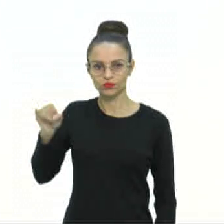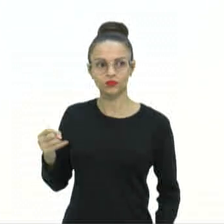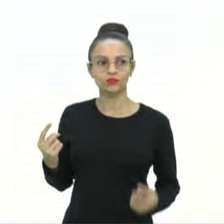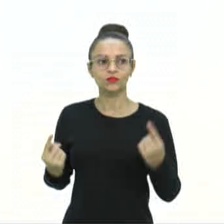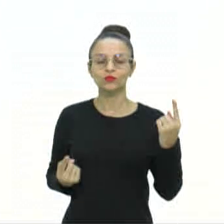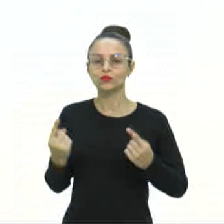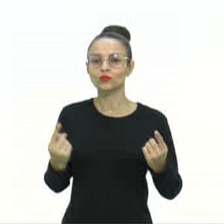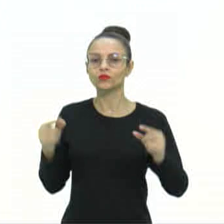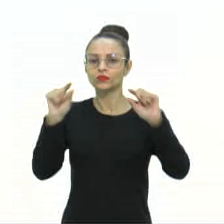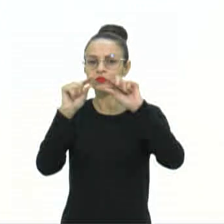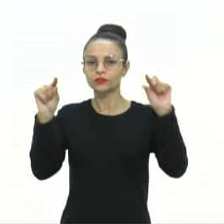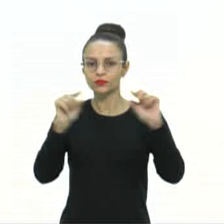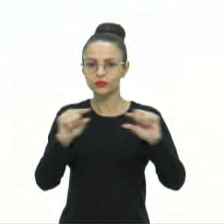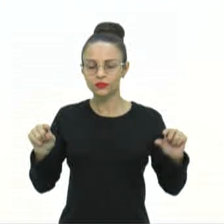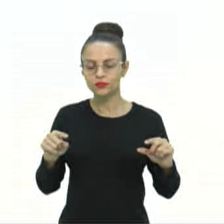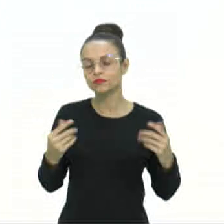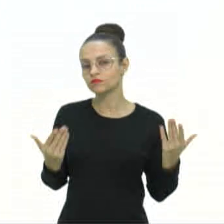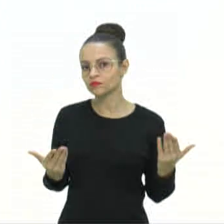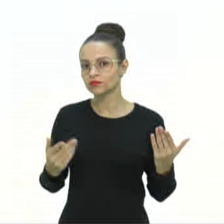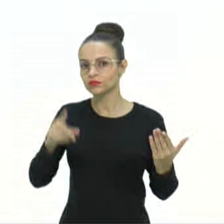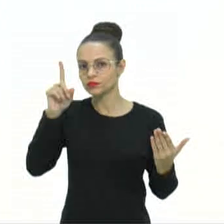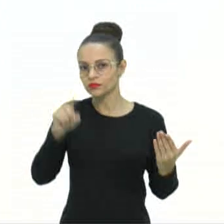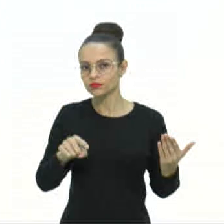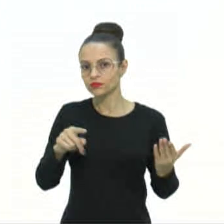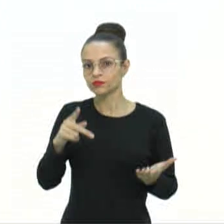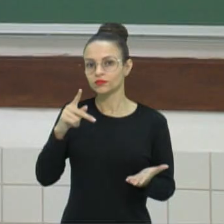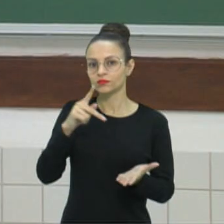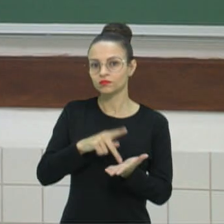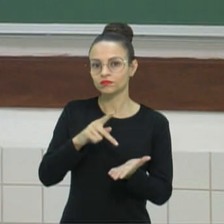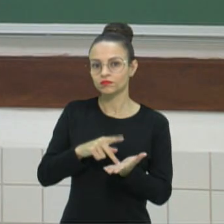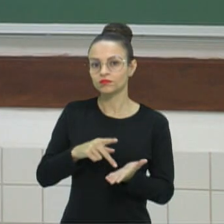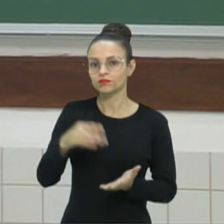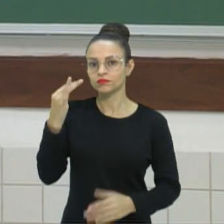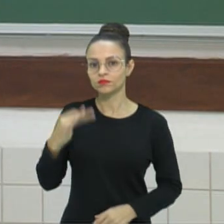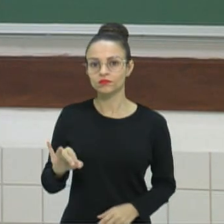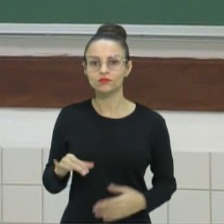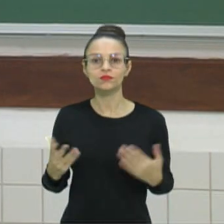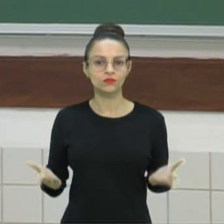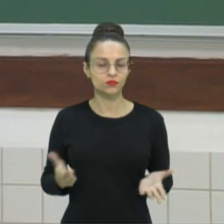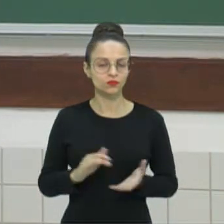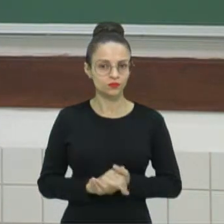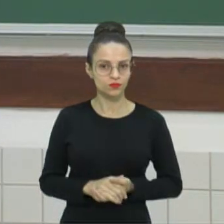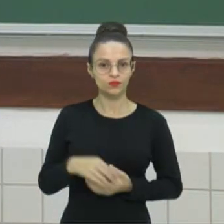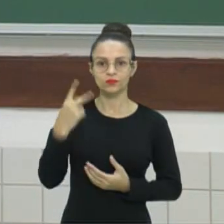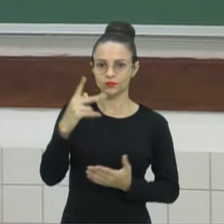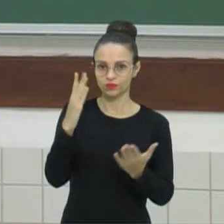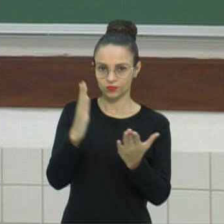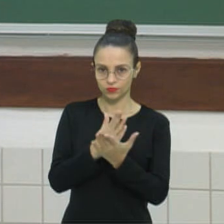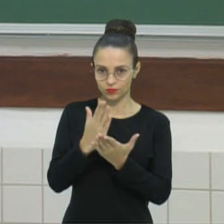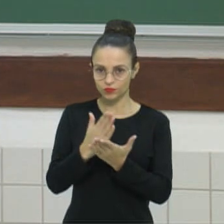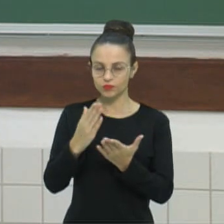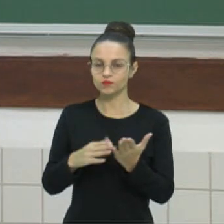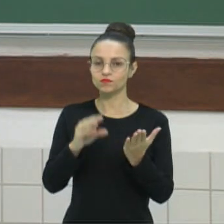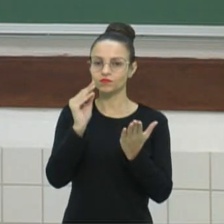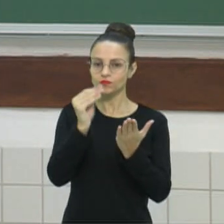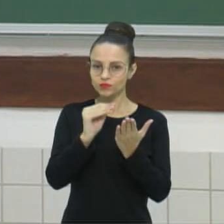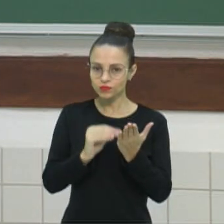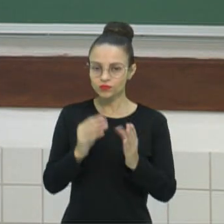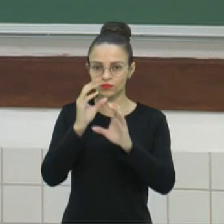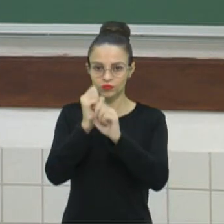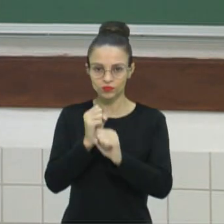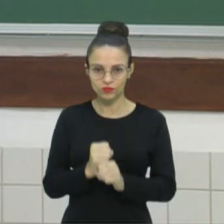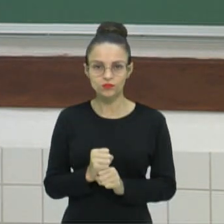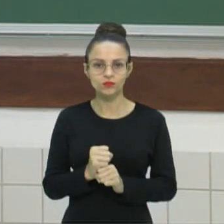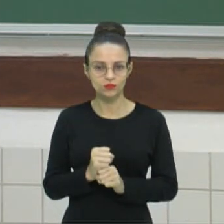Quais dessas afirmações são corretas? Pegue seus cadernos aí, faça seus